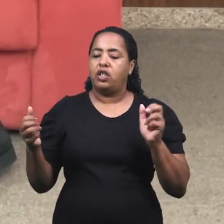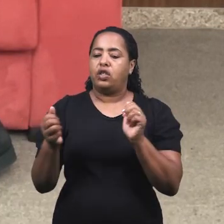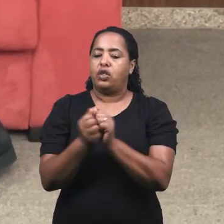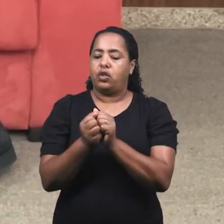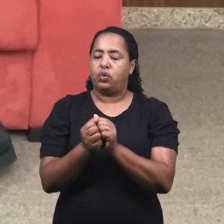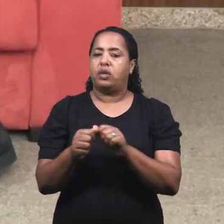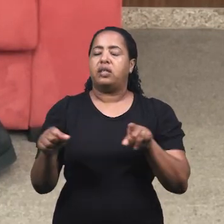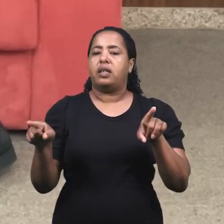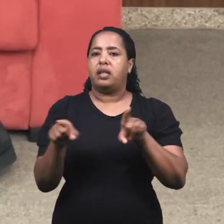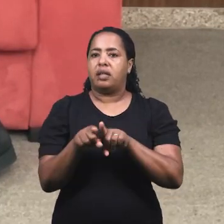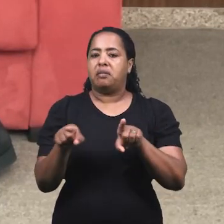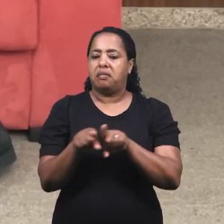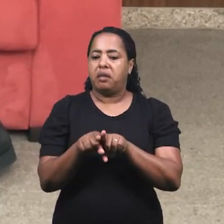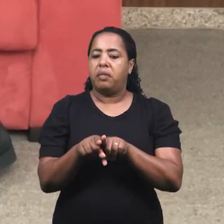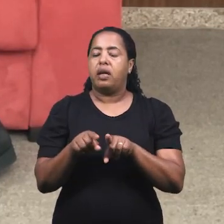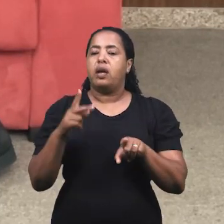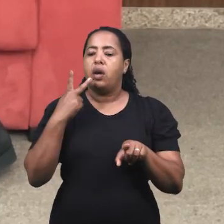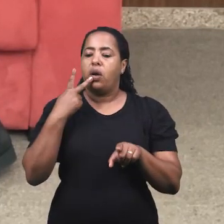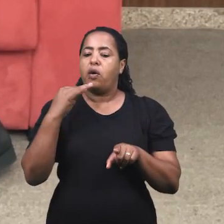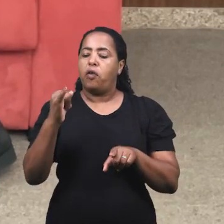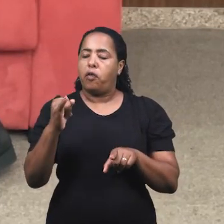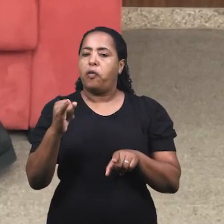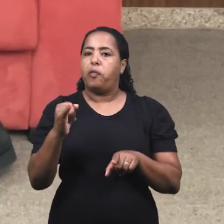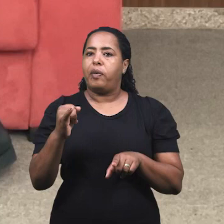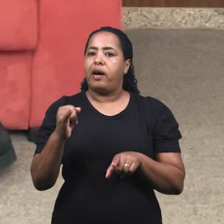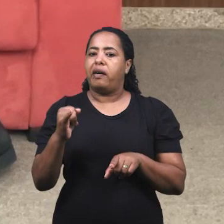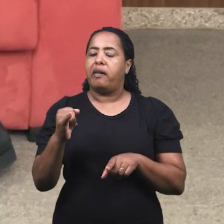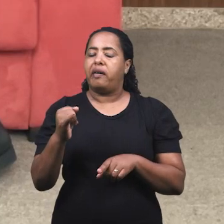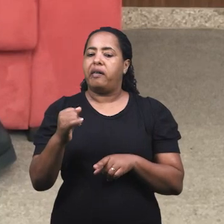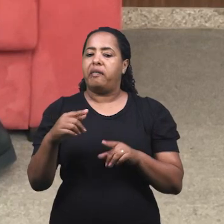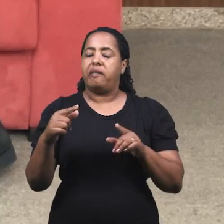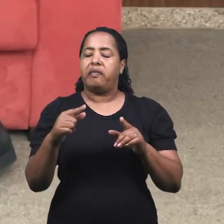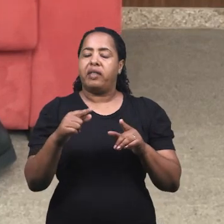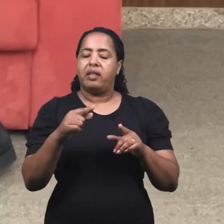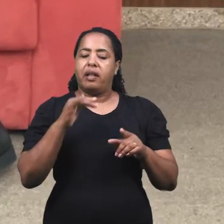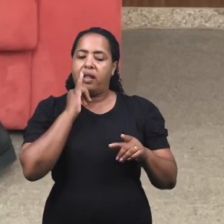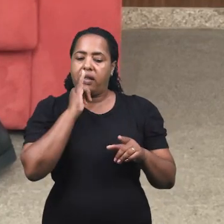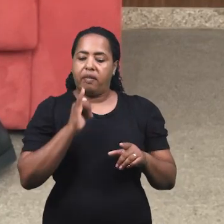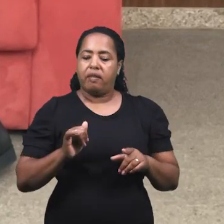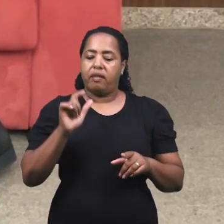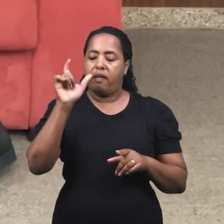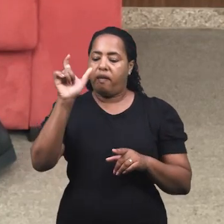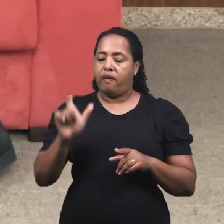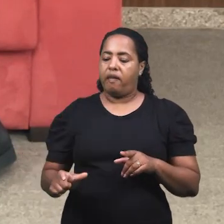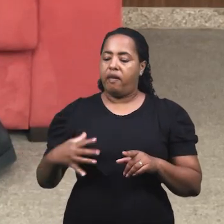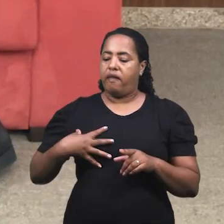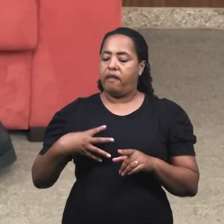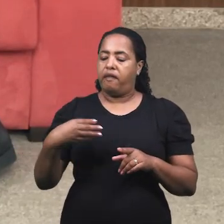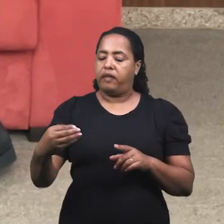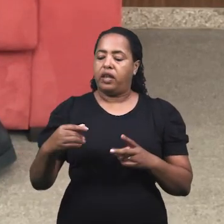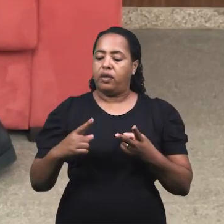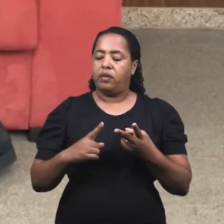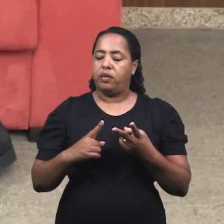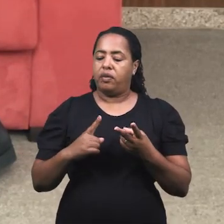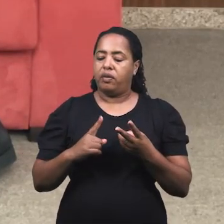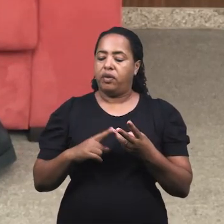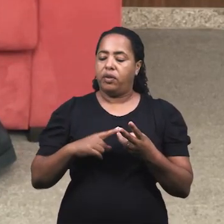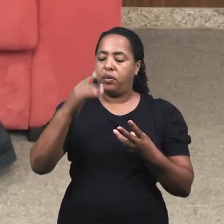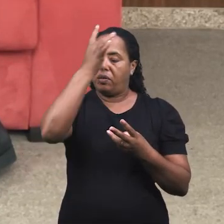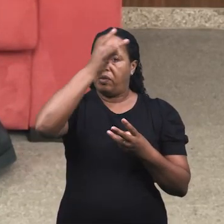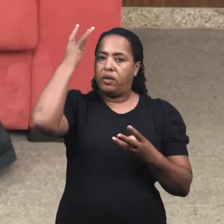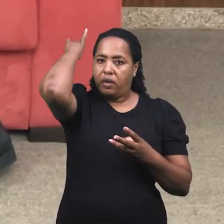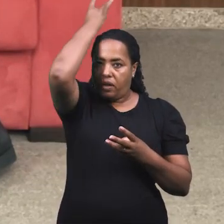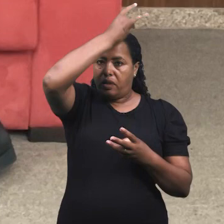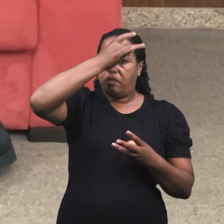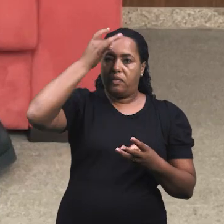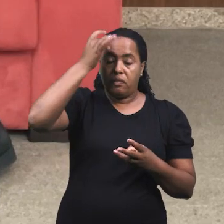garantia de estar junto, ela também está. O pai faz questão de deixá-la registrada na pessoa do Filho e na pessoa